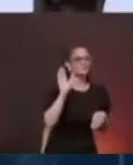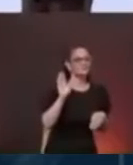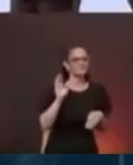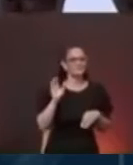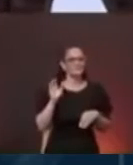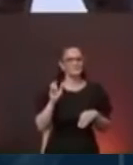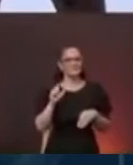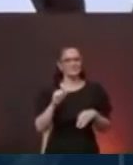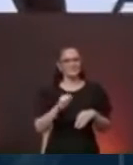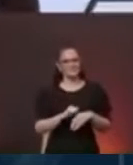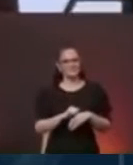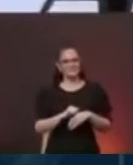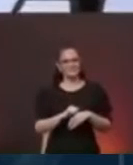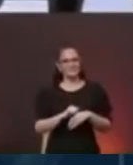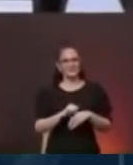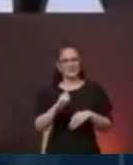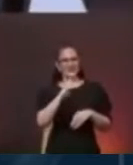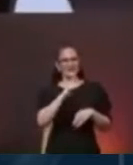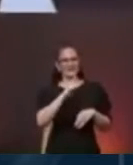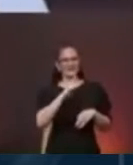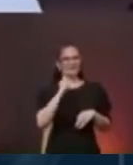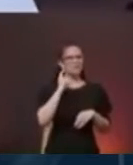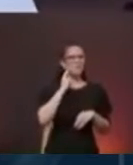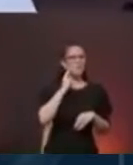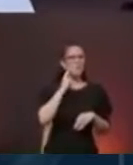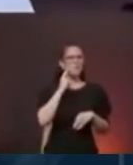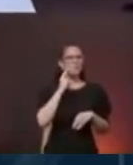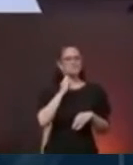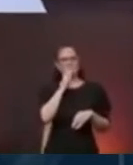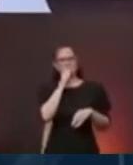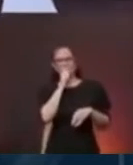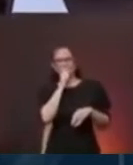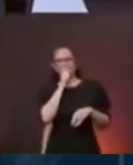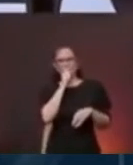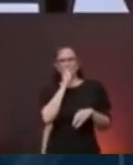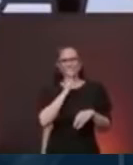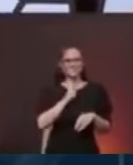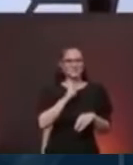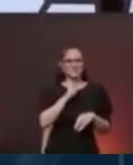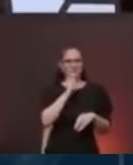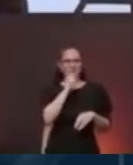Teve bala juquinha colada no céu da sua boca. O pirulito, zorro.